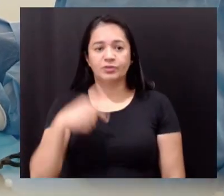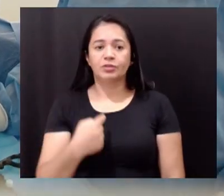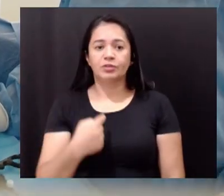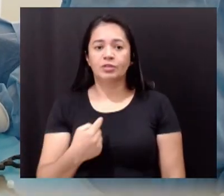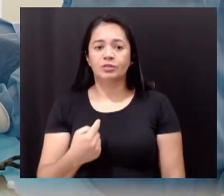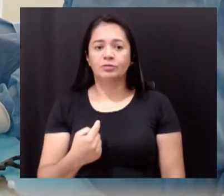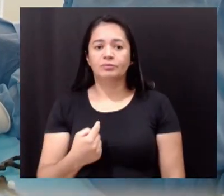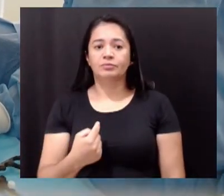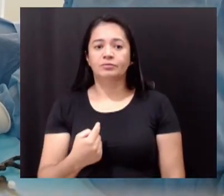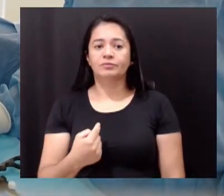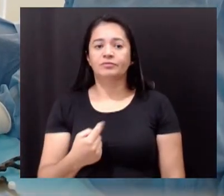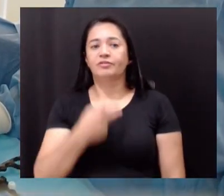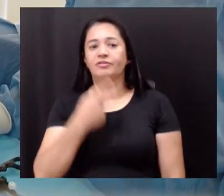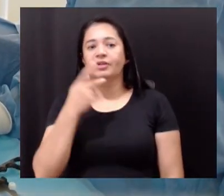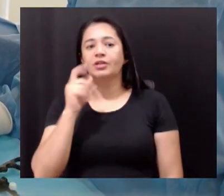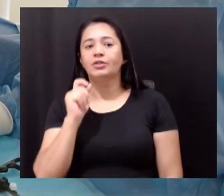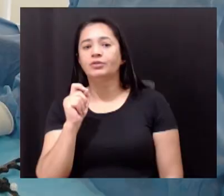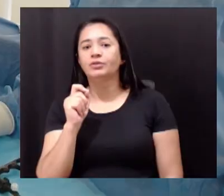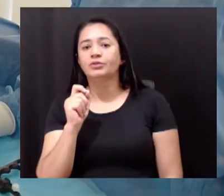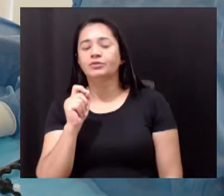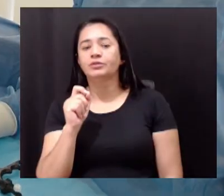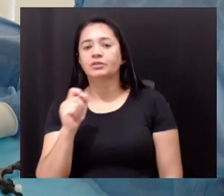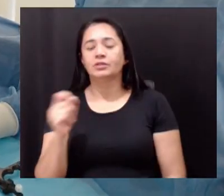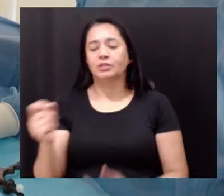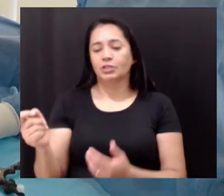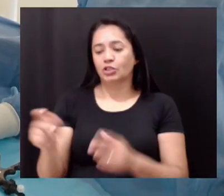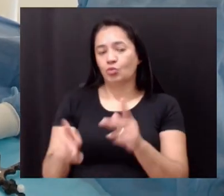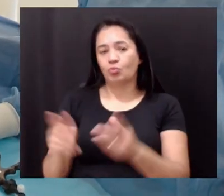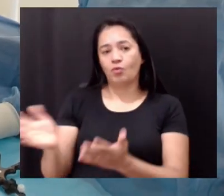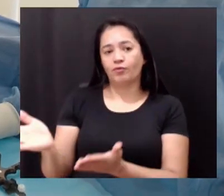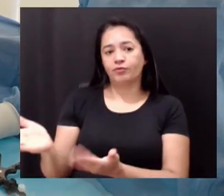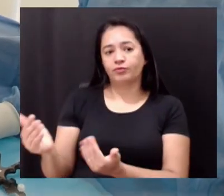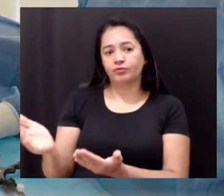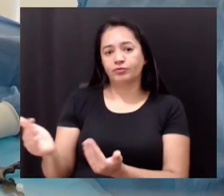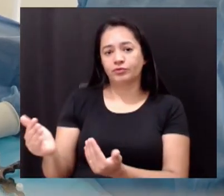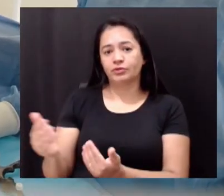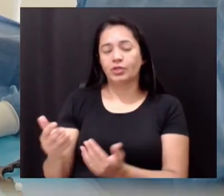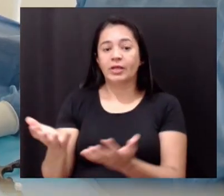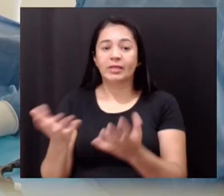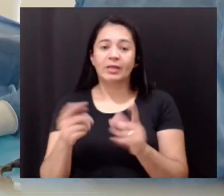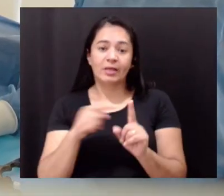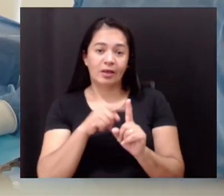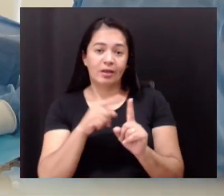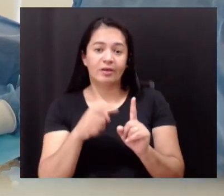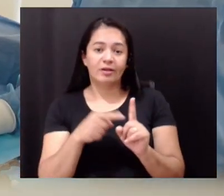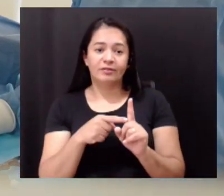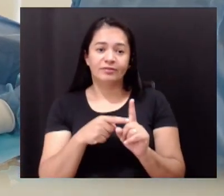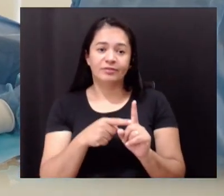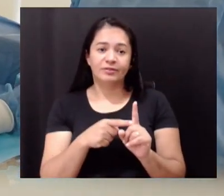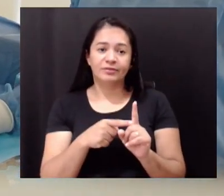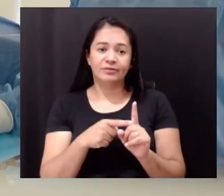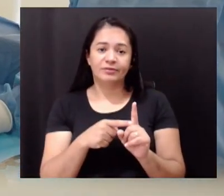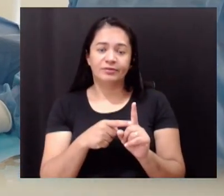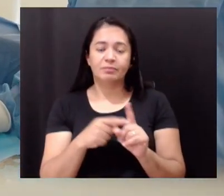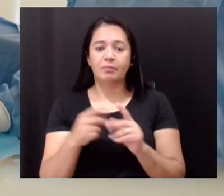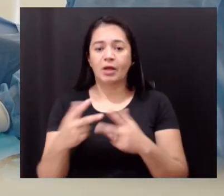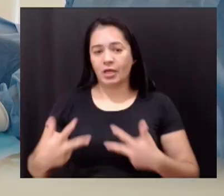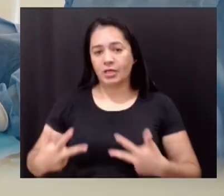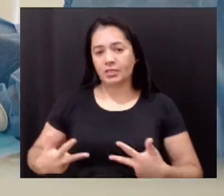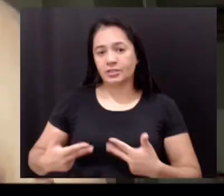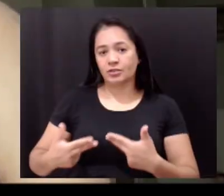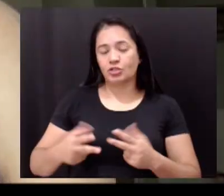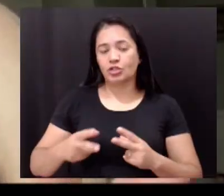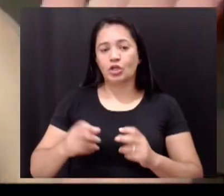geralmente é nova e que tem desejo de engravidar. Então, a gente está falando de cirurgias que podem preservar a